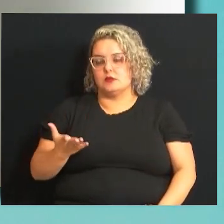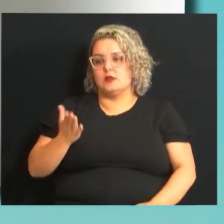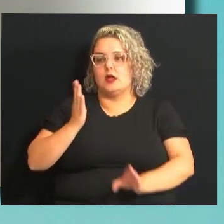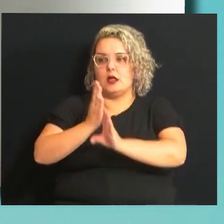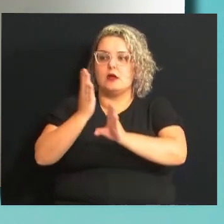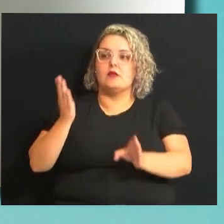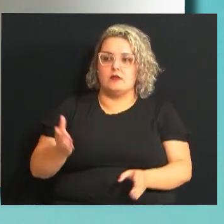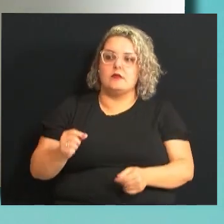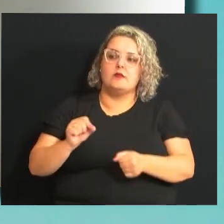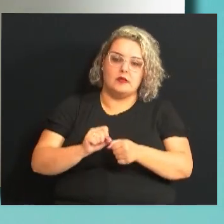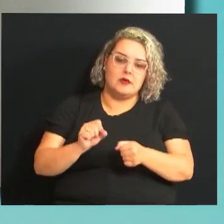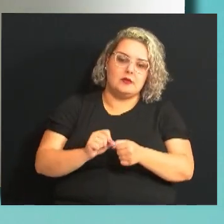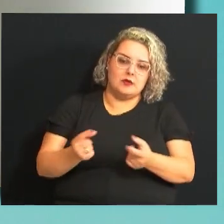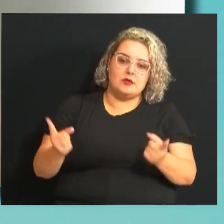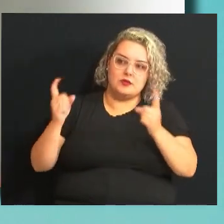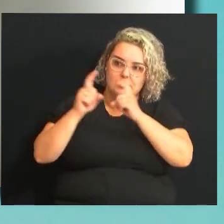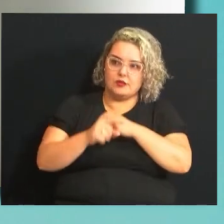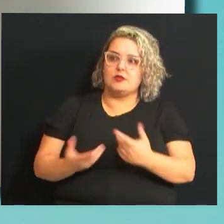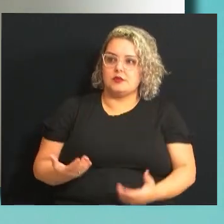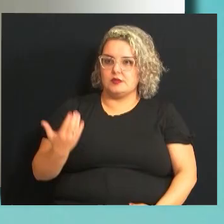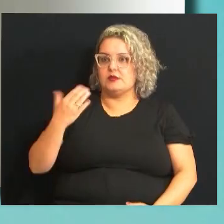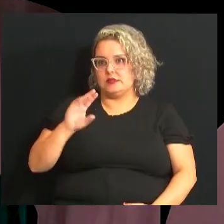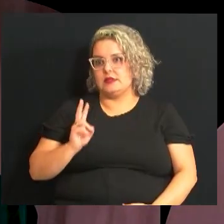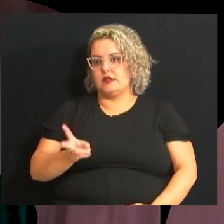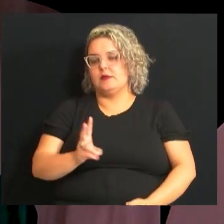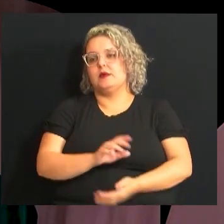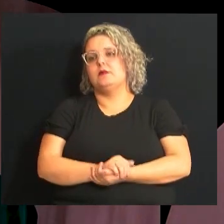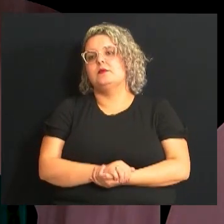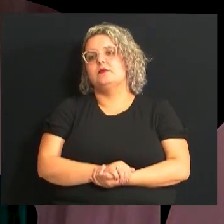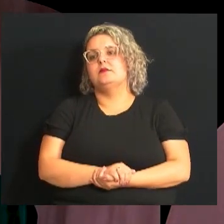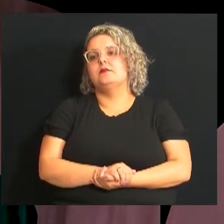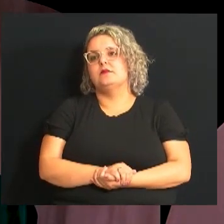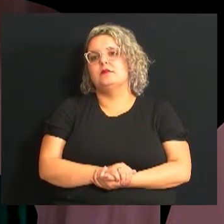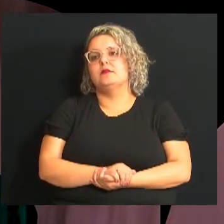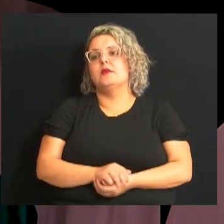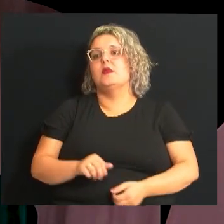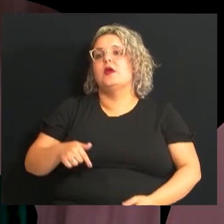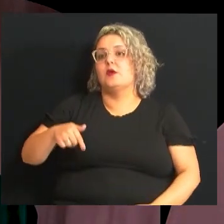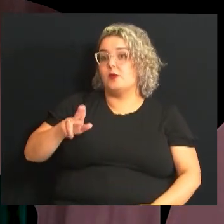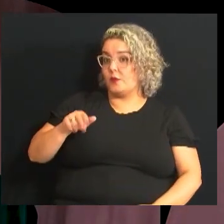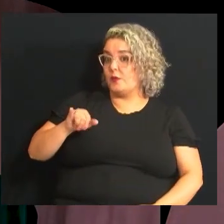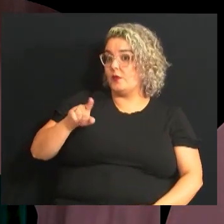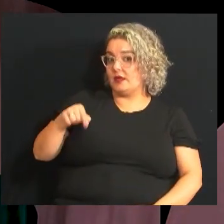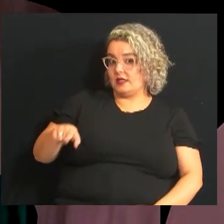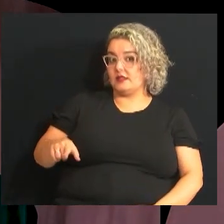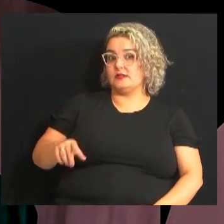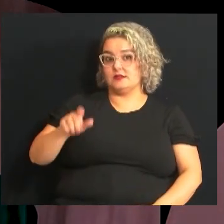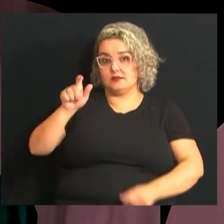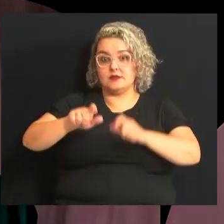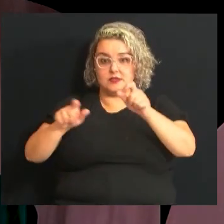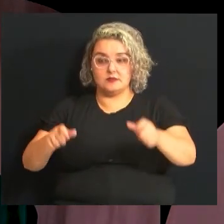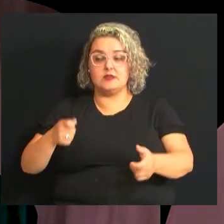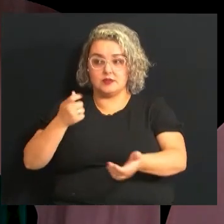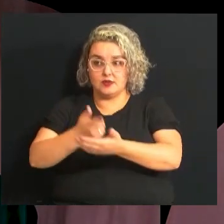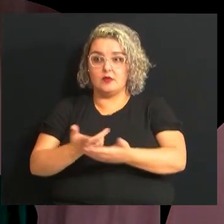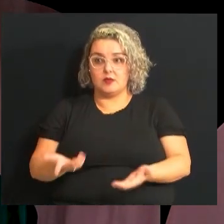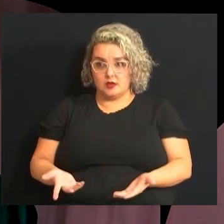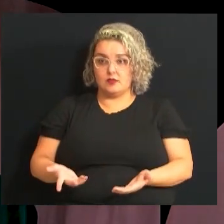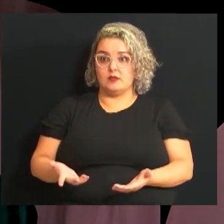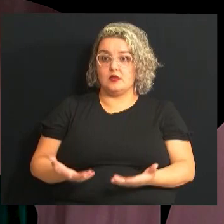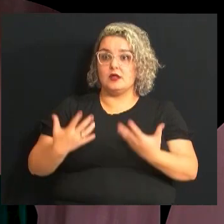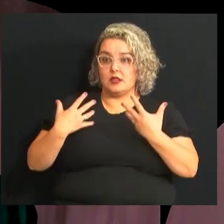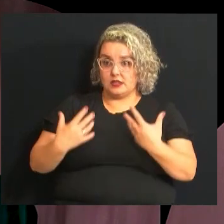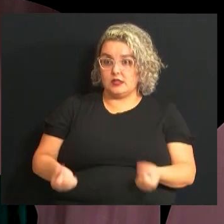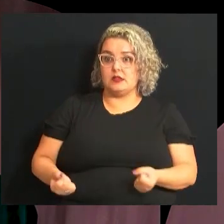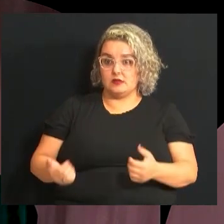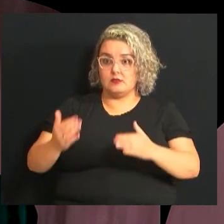vezes na primeira cesta a gente não marca para ver se as pessoas conseguem identificar, que faz parte assim do desafio que a gente sempre lança. Legal, fica um